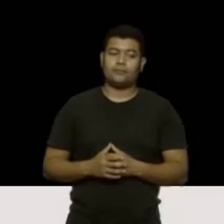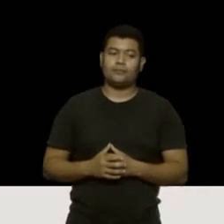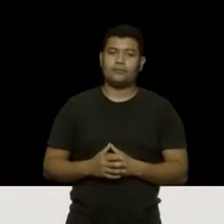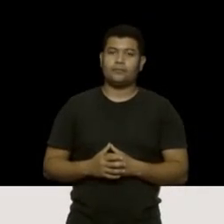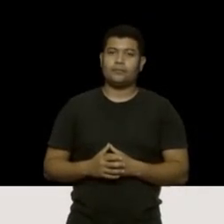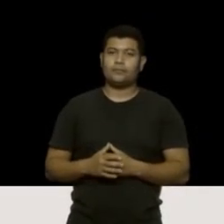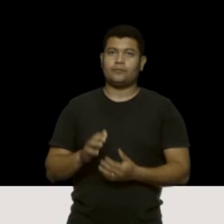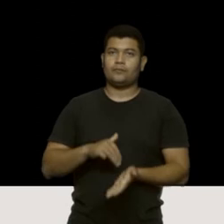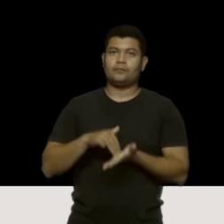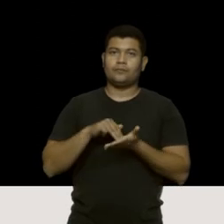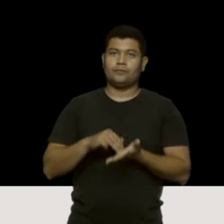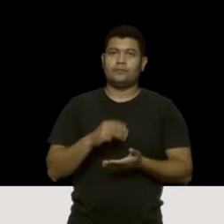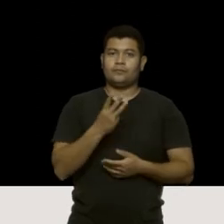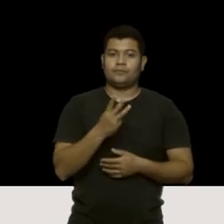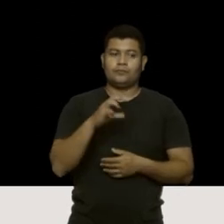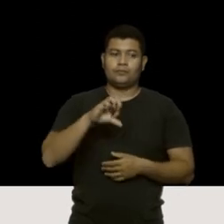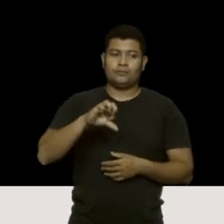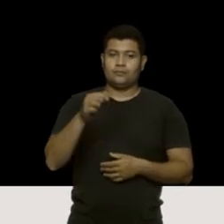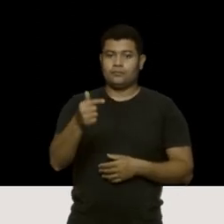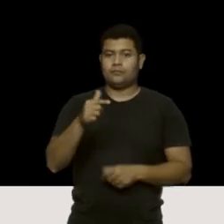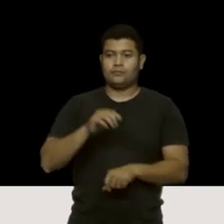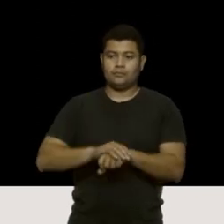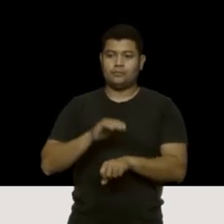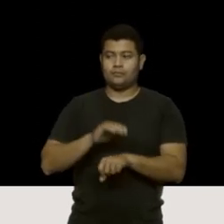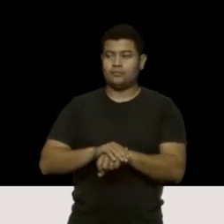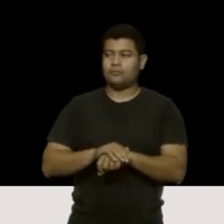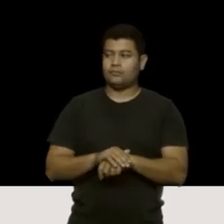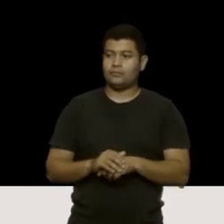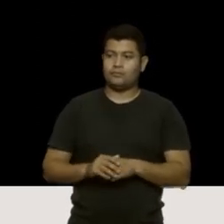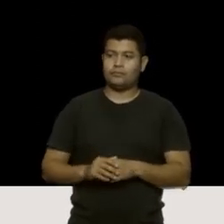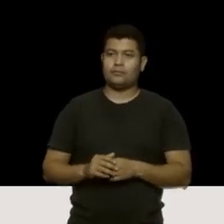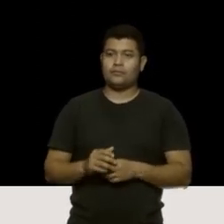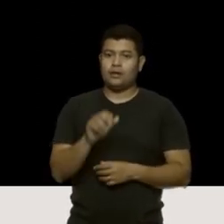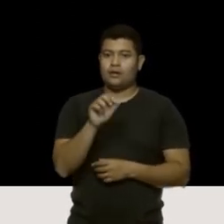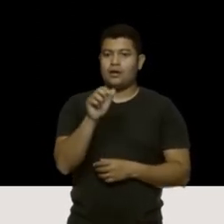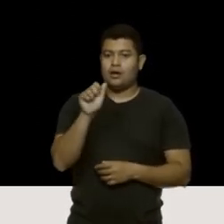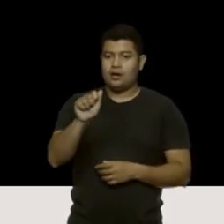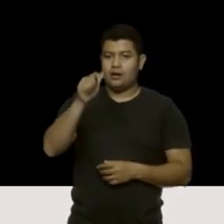Moção 397, autor deputado Adriano Pereira.